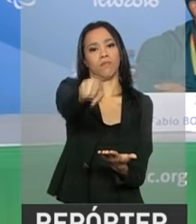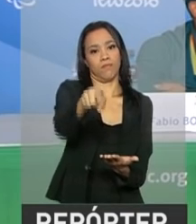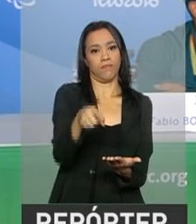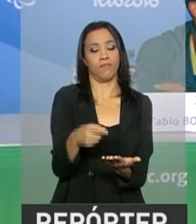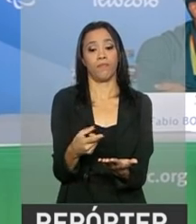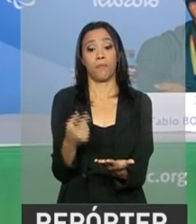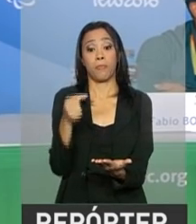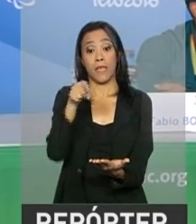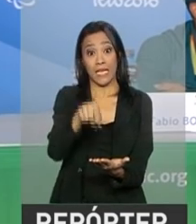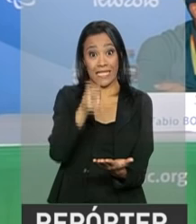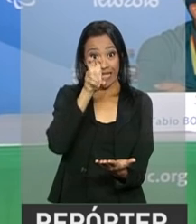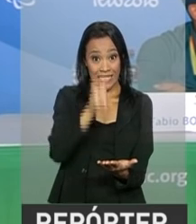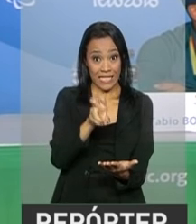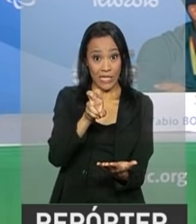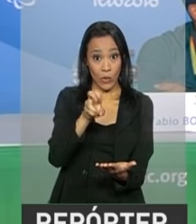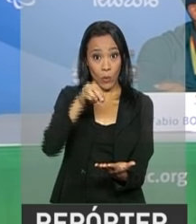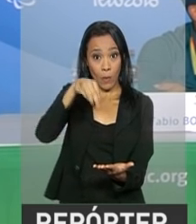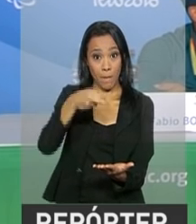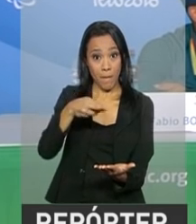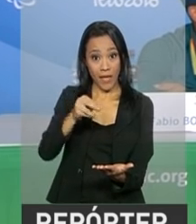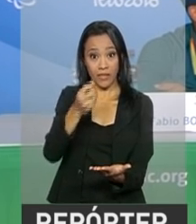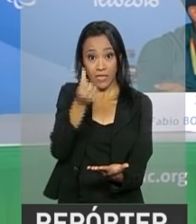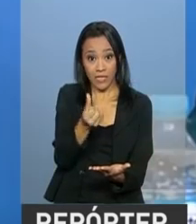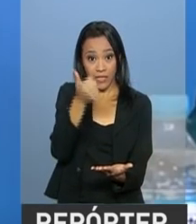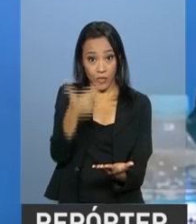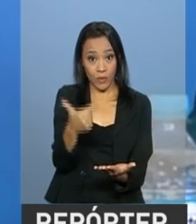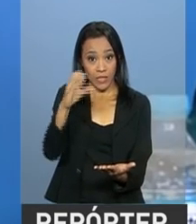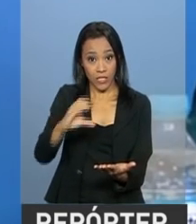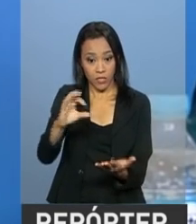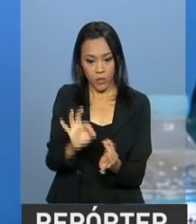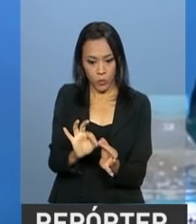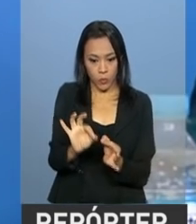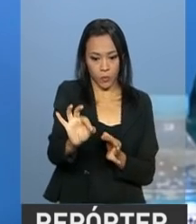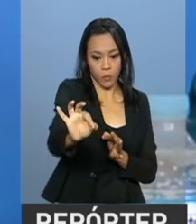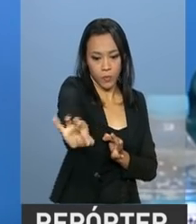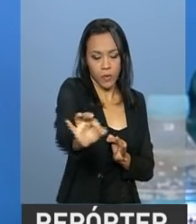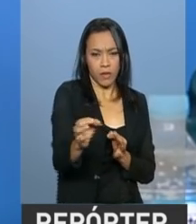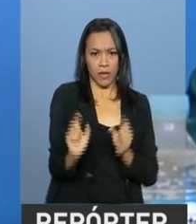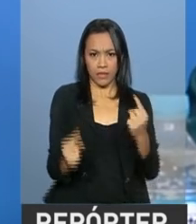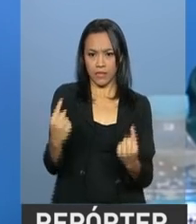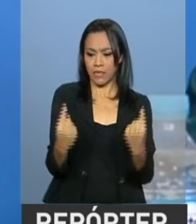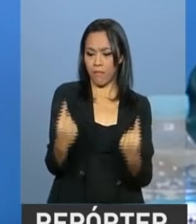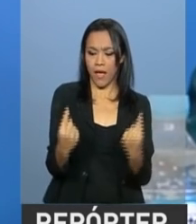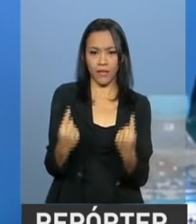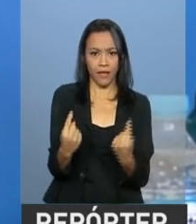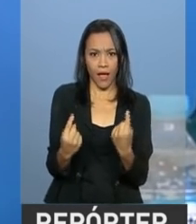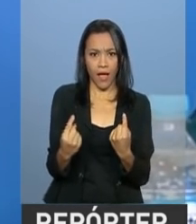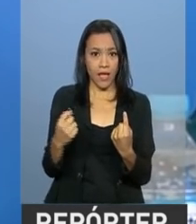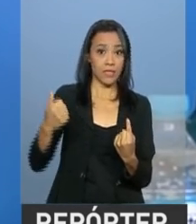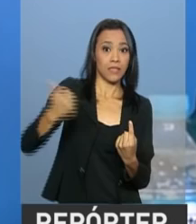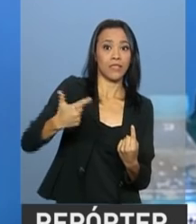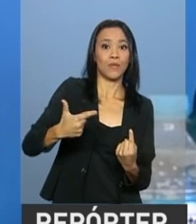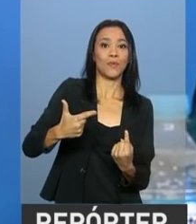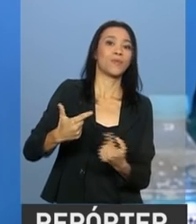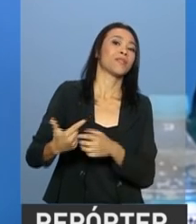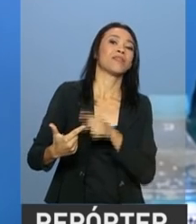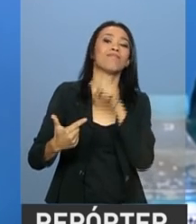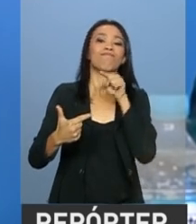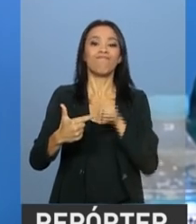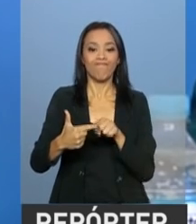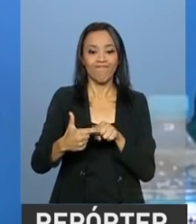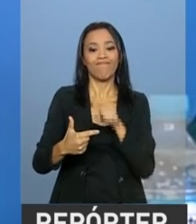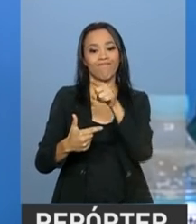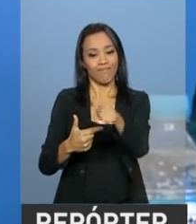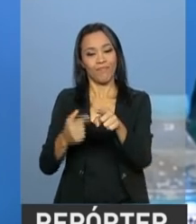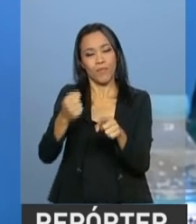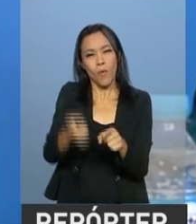T36, 5 metros e 62 centímetros. No critério de desempate, a segunda melhor marca ficou com o segundo lugar,